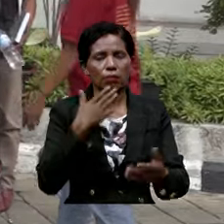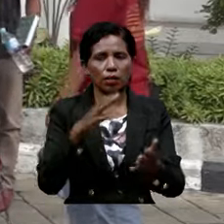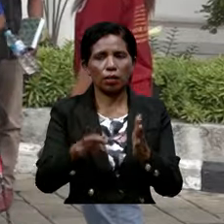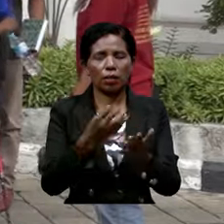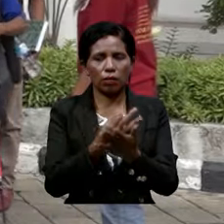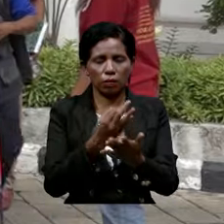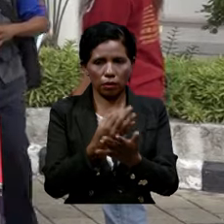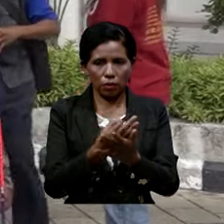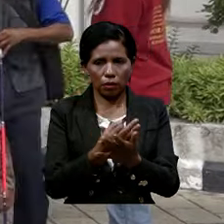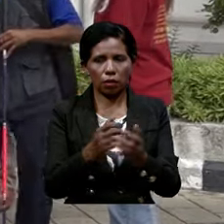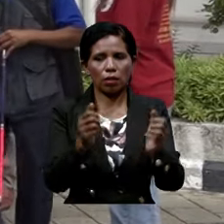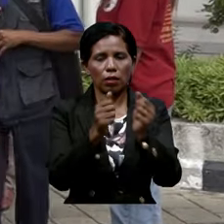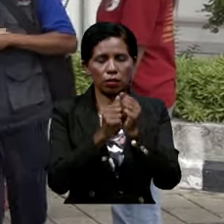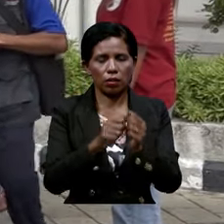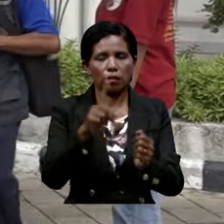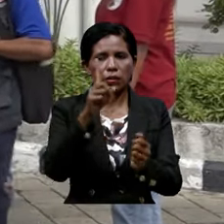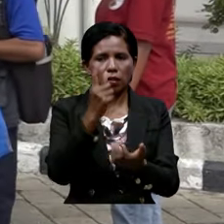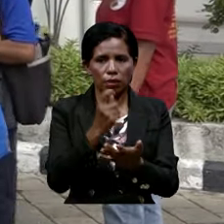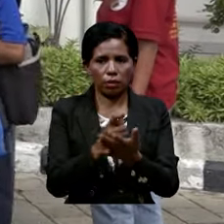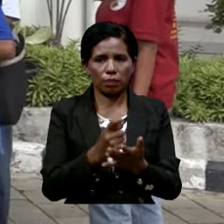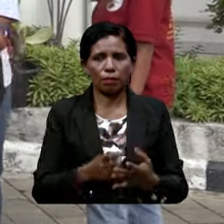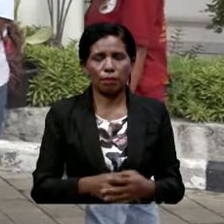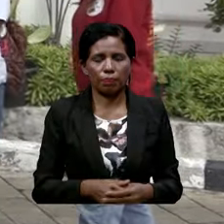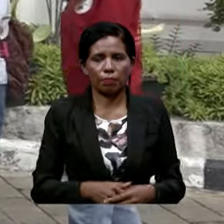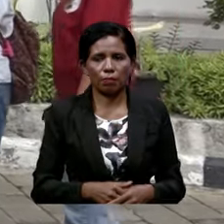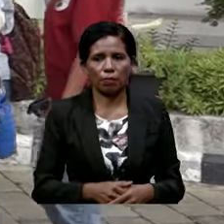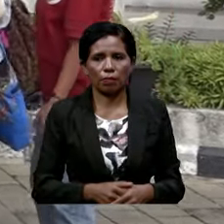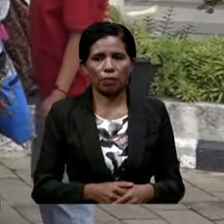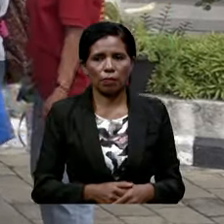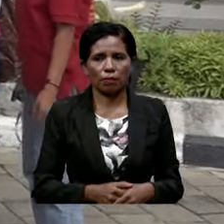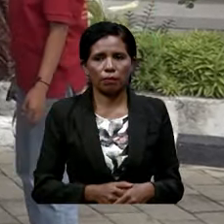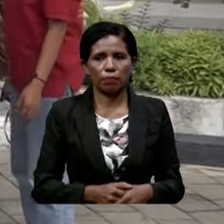vencimento, né, a muito crihun e da recente. Rohimadia, Zemiro Santos, Ziemen.